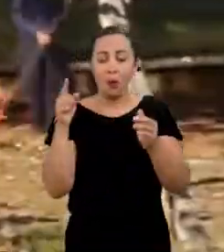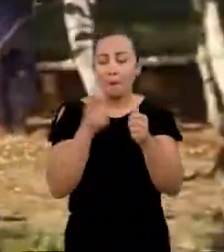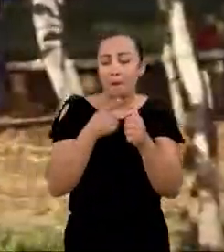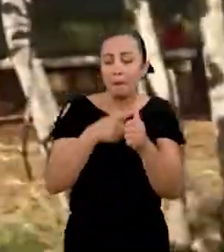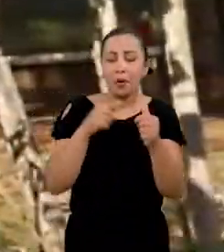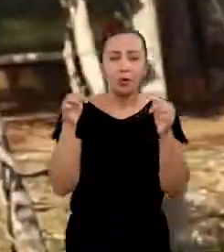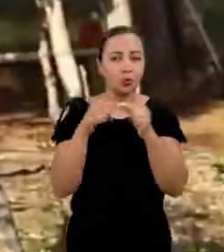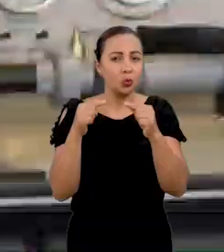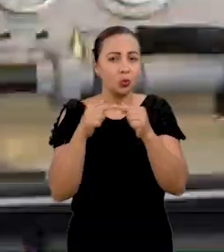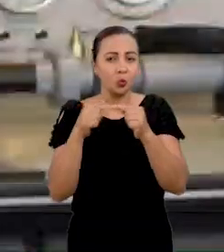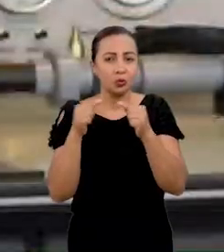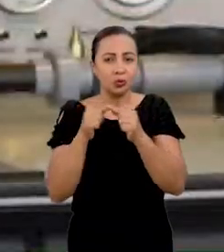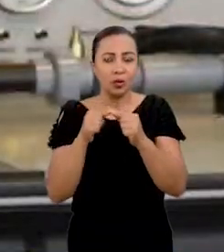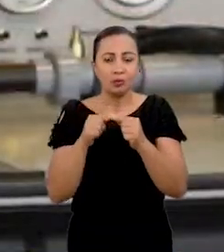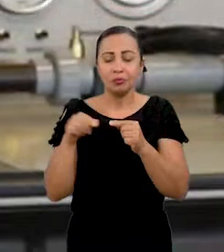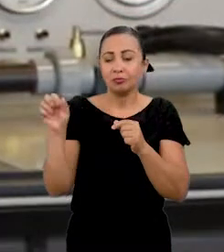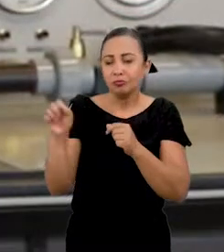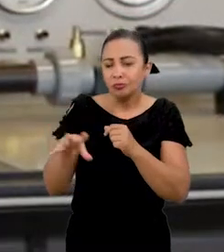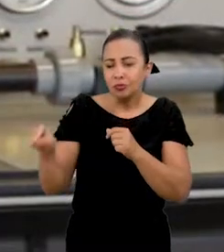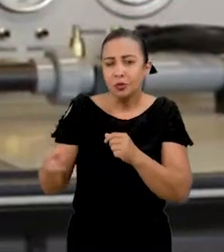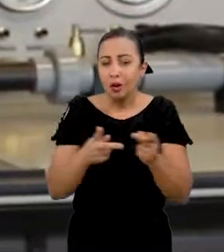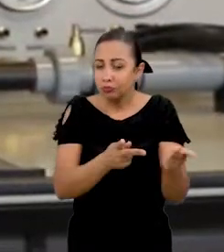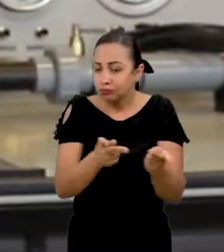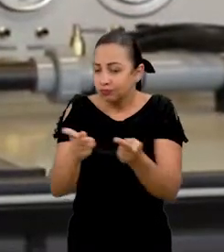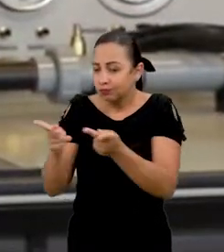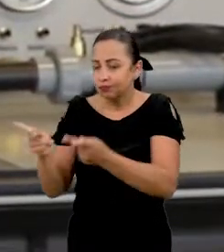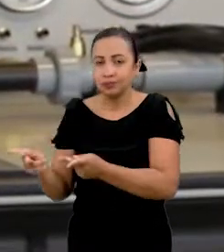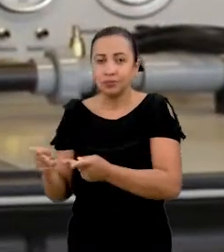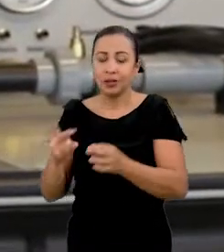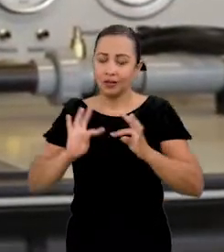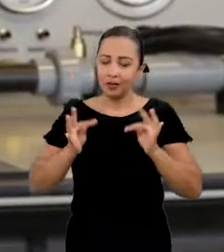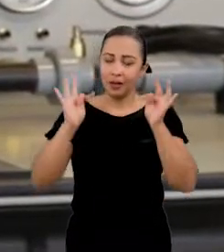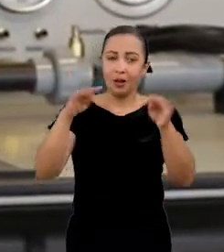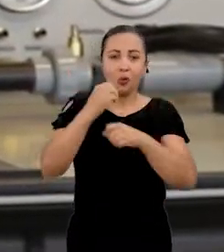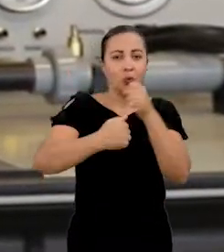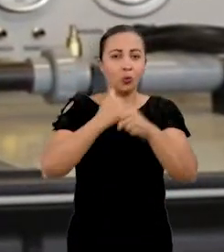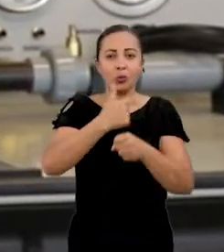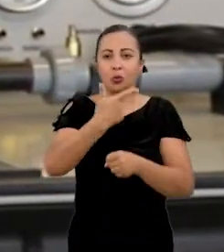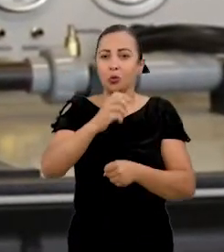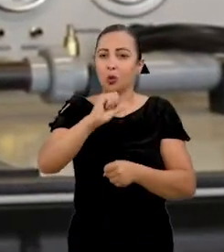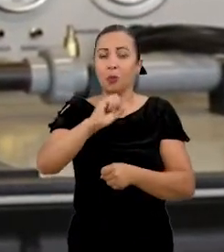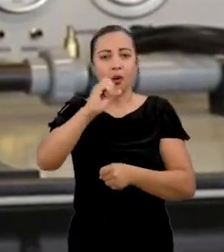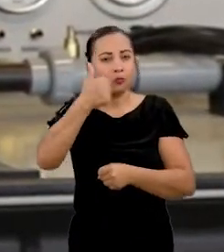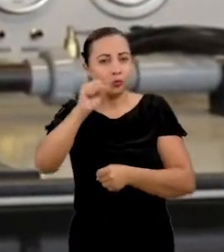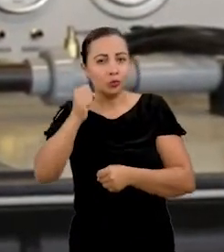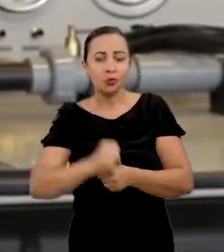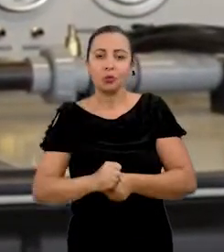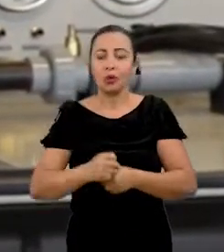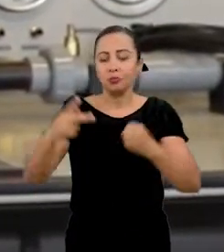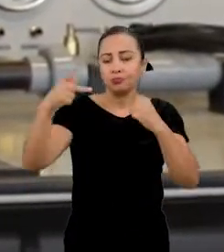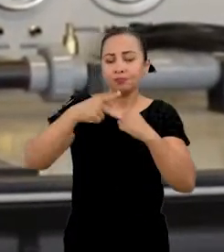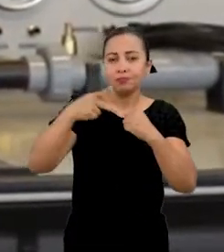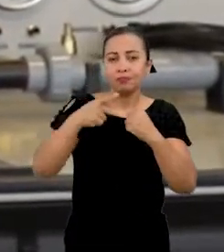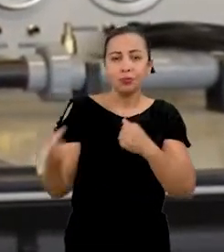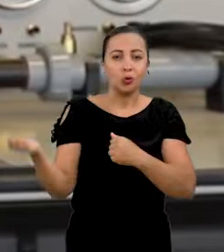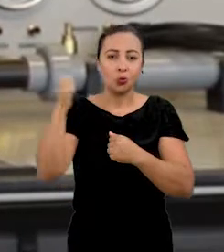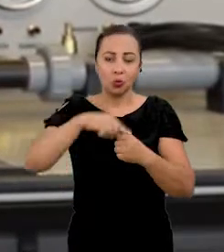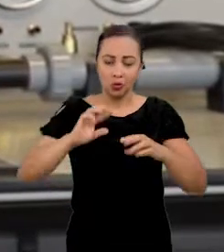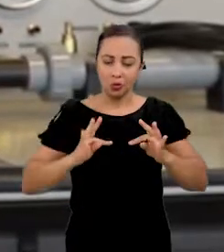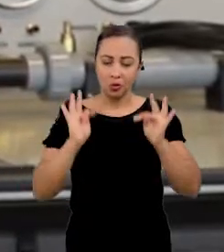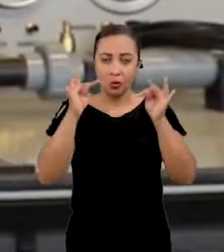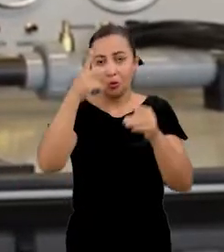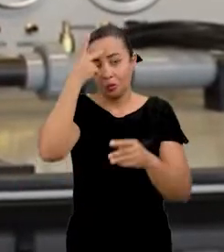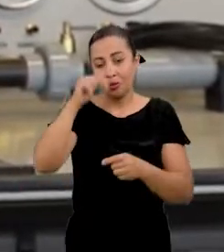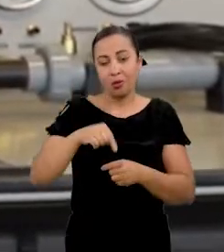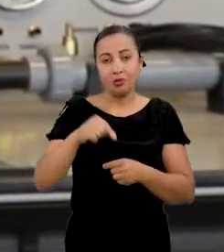Nosso primeiro contato com a viticultura foi numa visita técnica em 2018 em Petrolina, e nós trouxemos essa